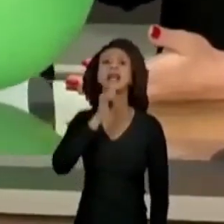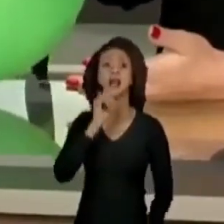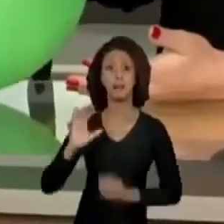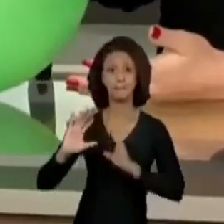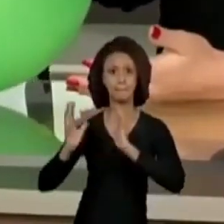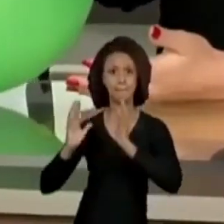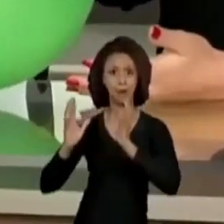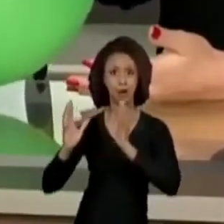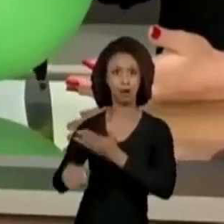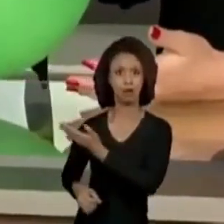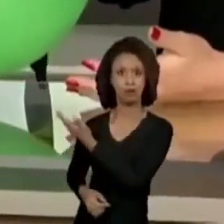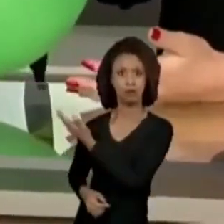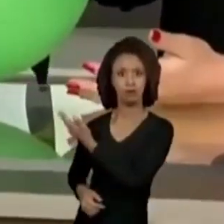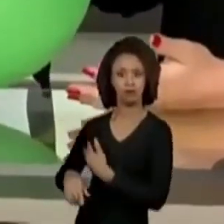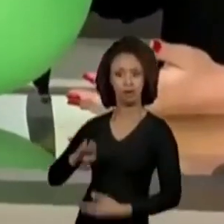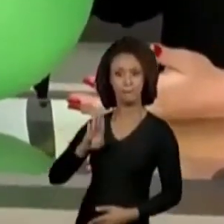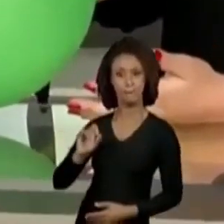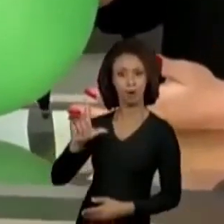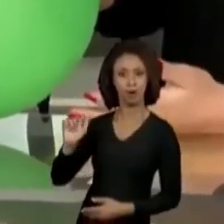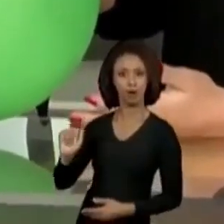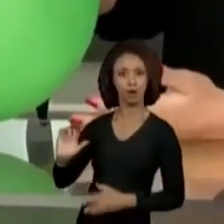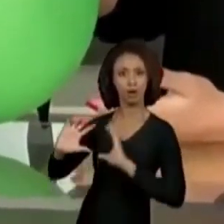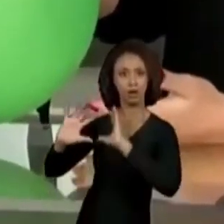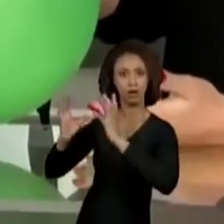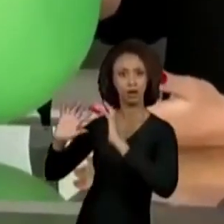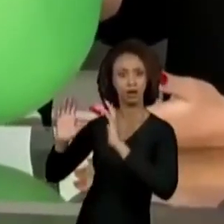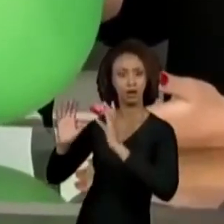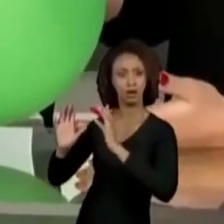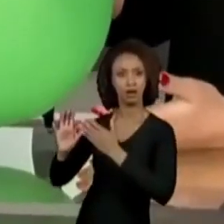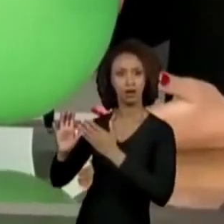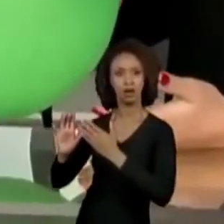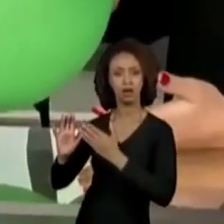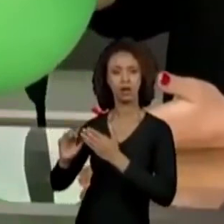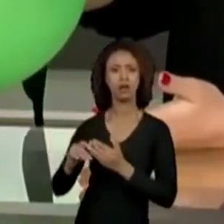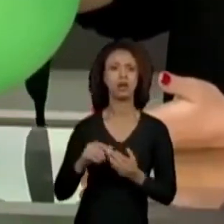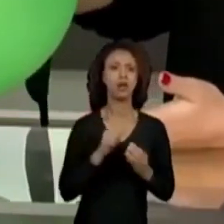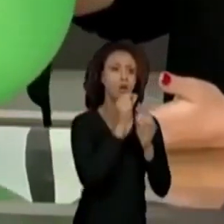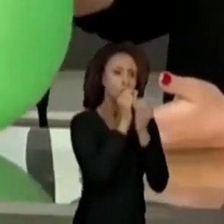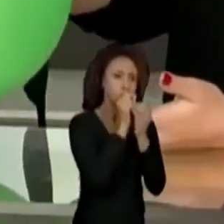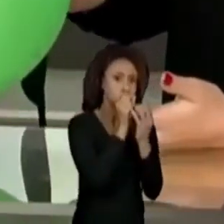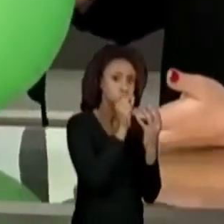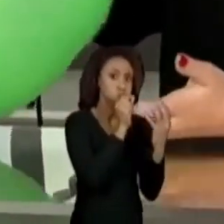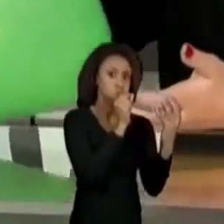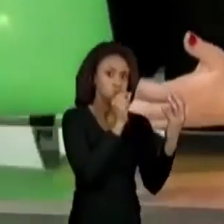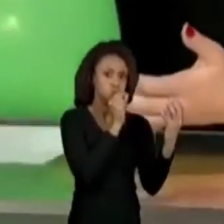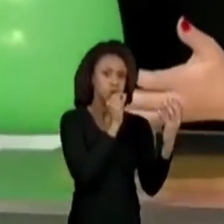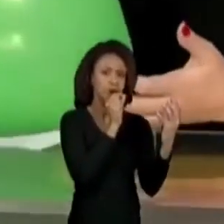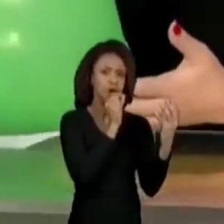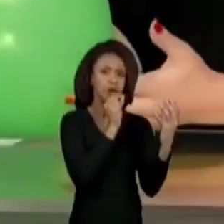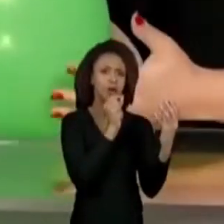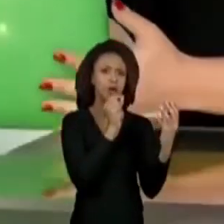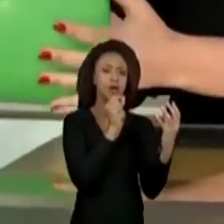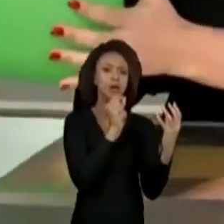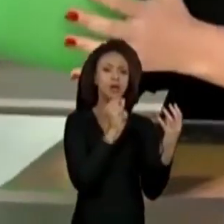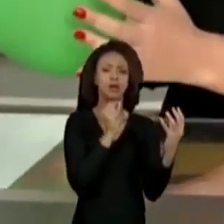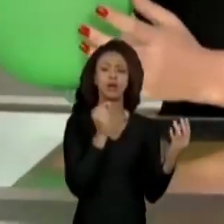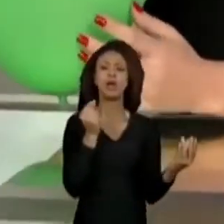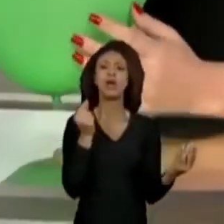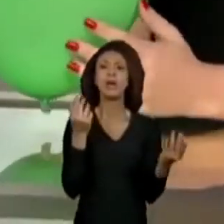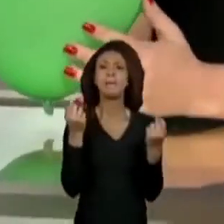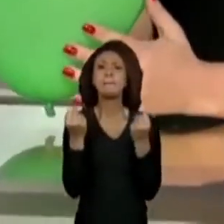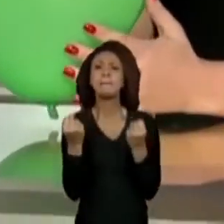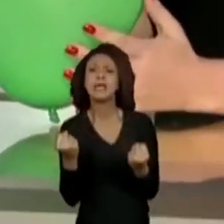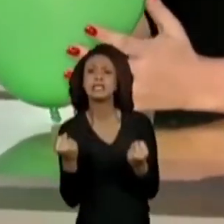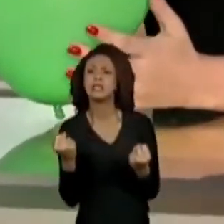ó, é mais leve que essa bexiga? Ou a bola é mais pesada?